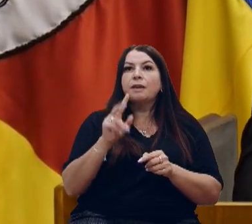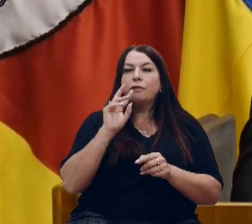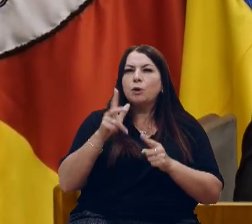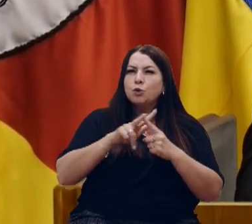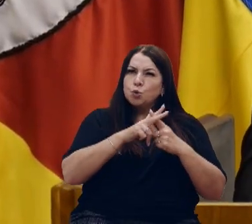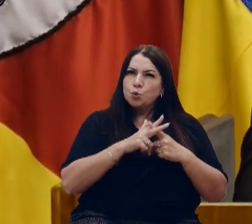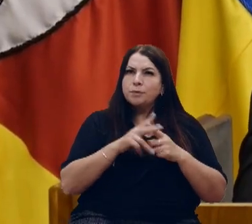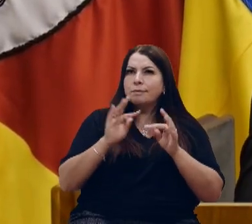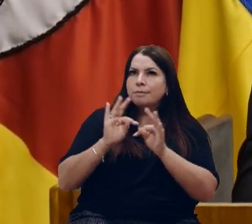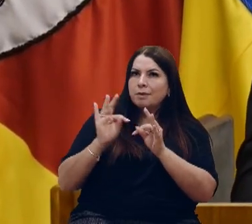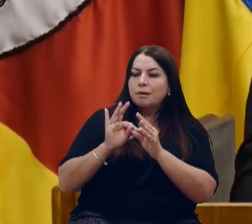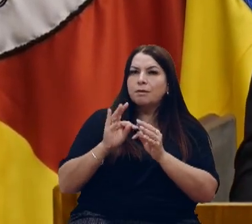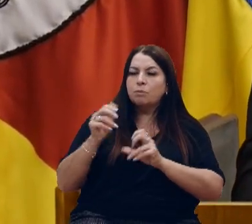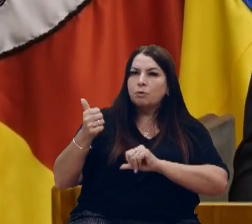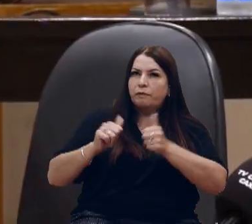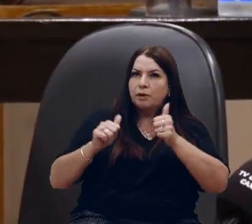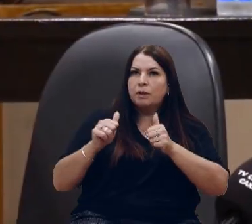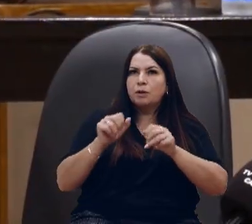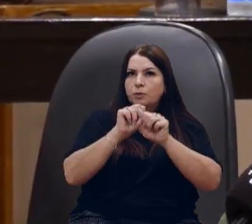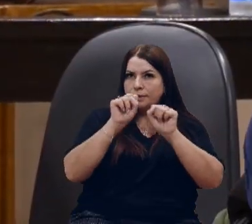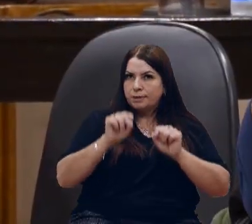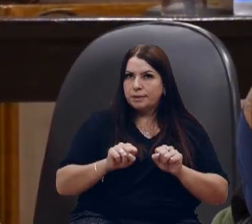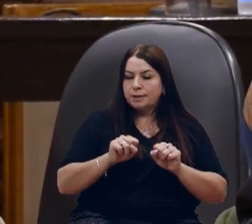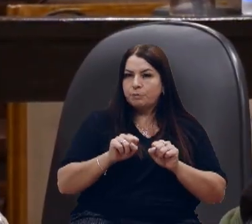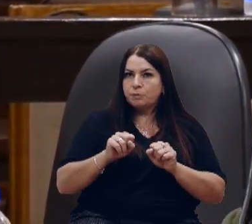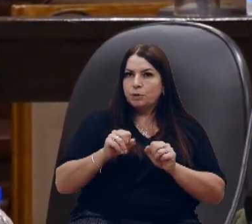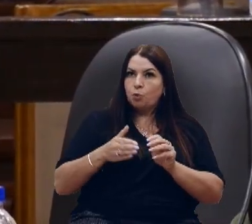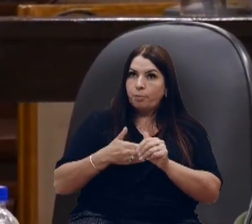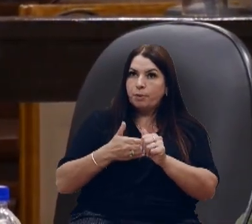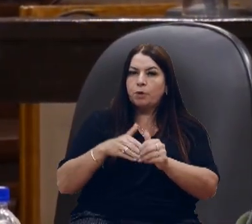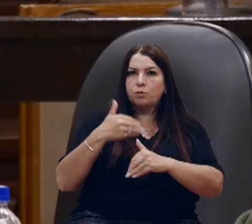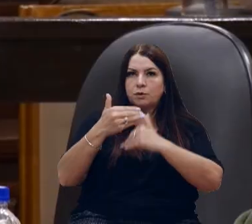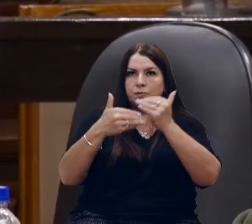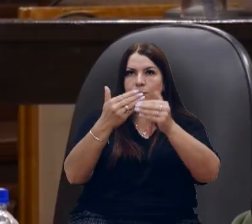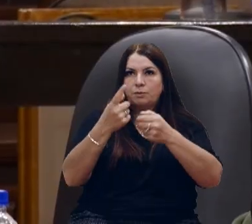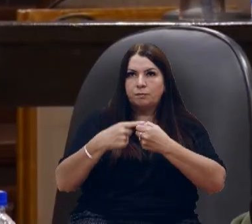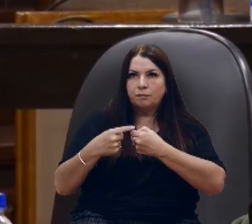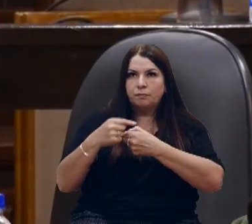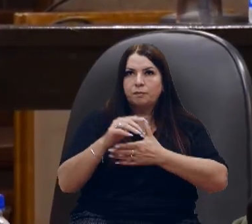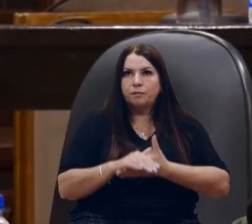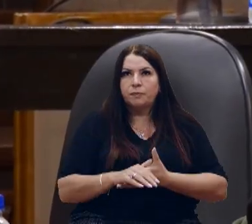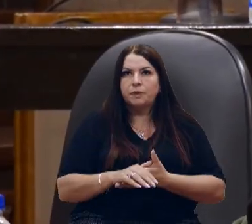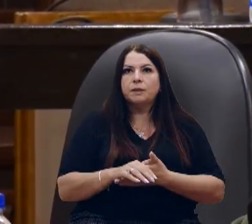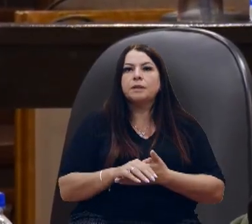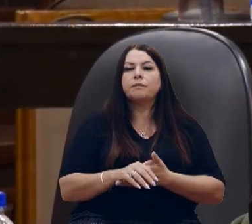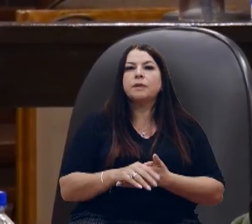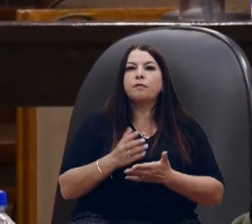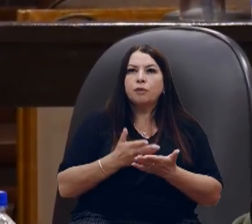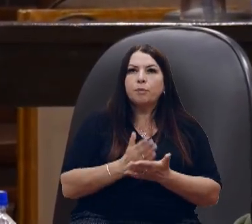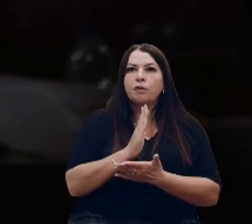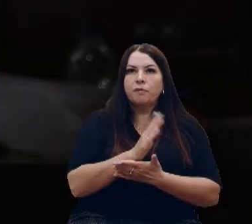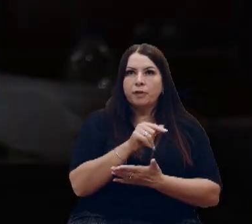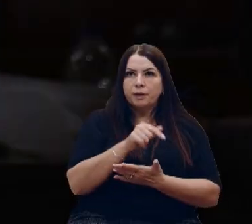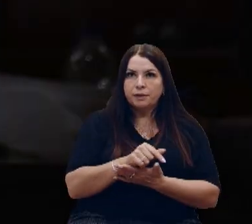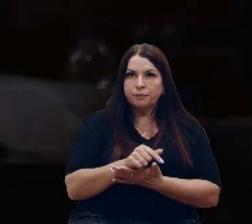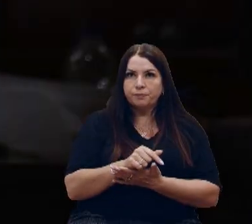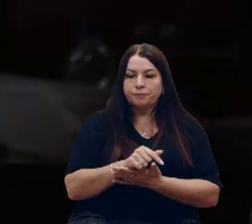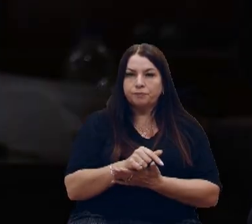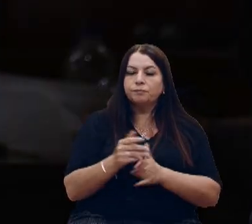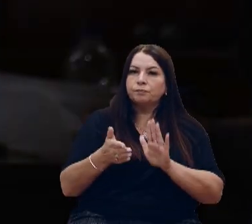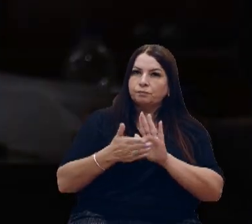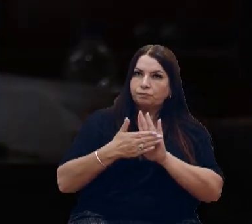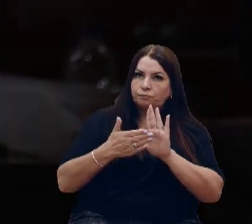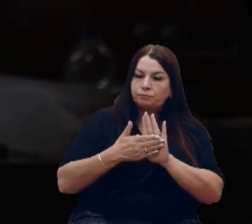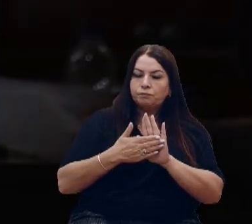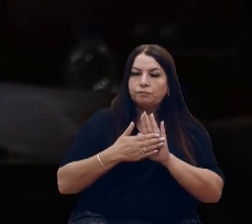ajustes técnicos para qualificar o sistema e acompanhar o desenvolvimento da cidade. Ainda foi aprovada uma proposta